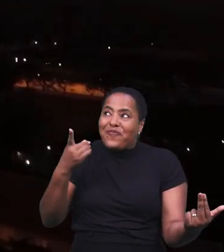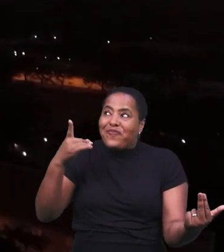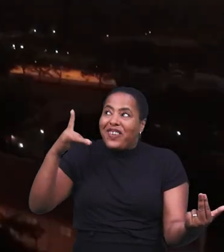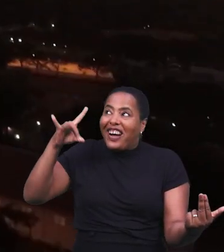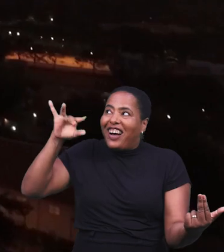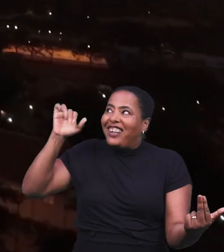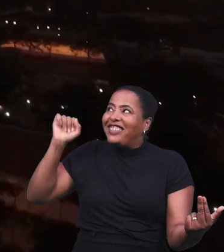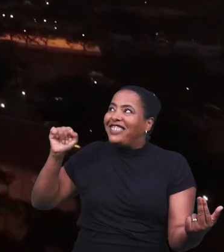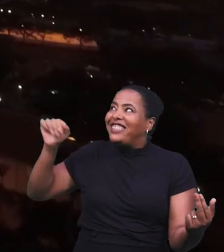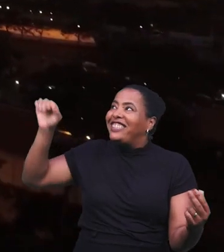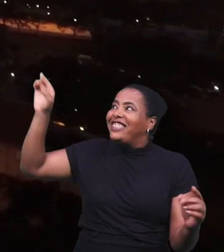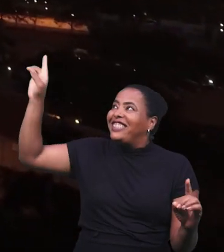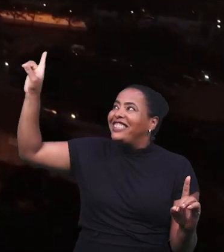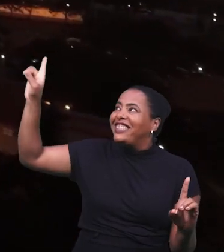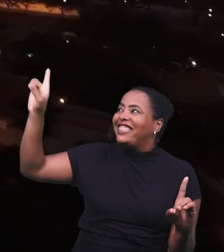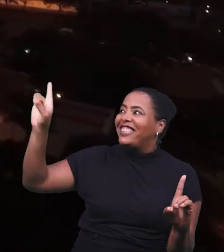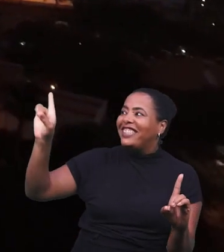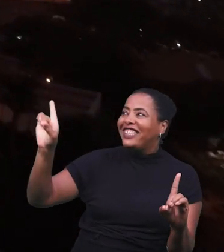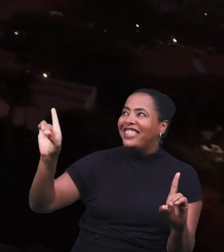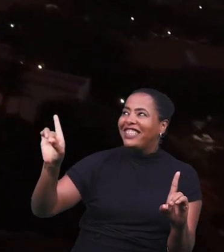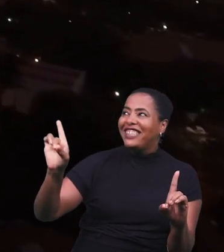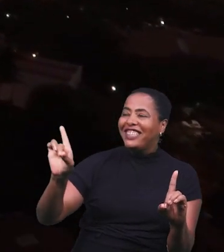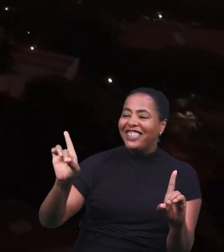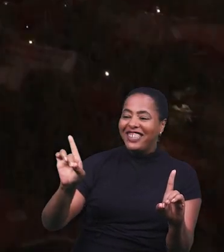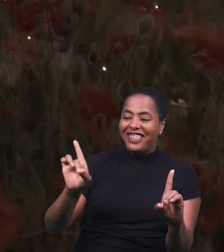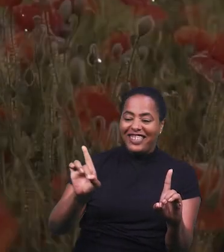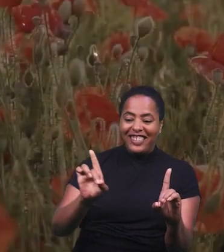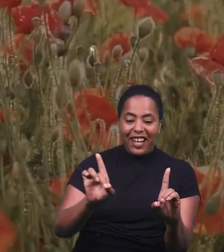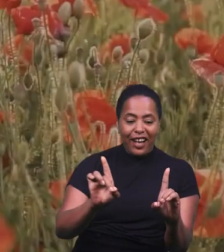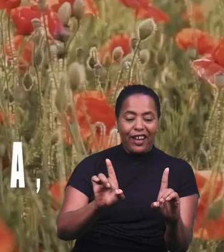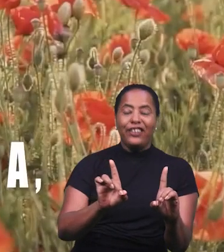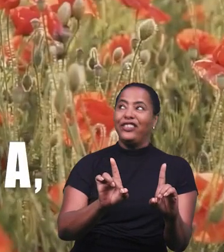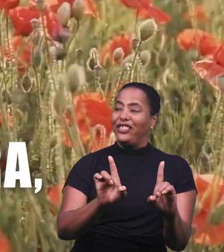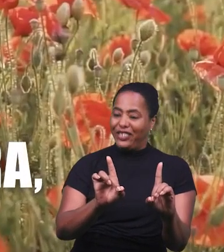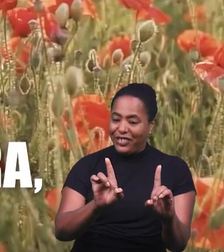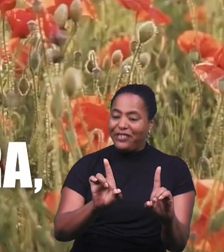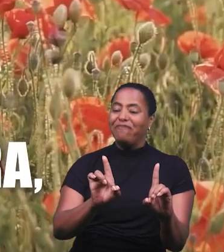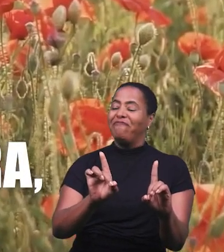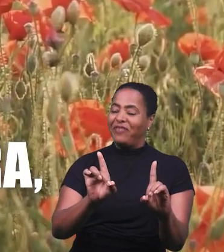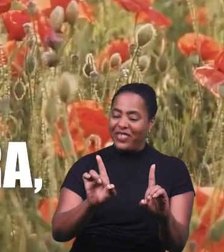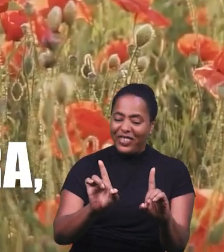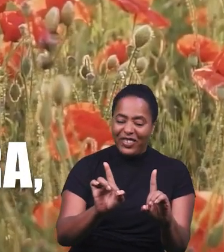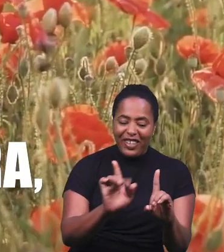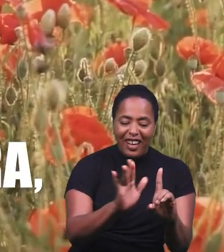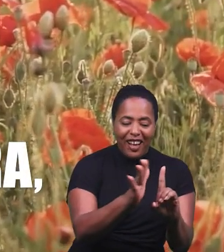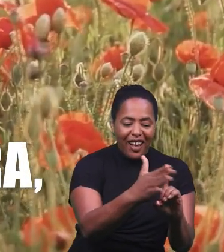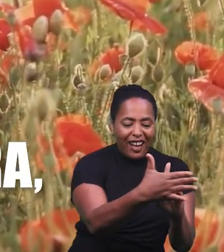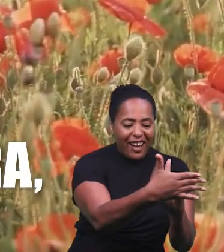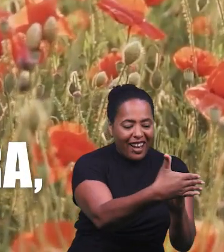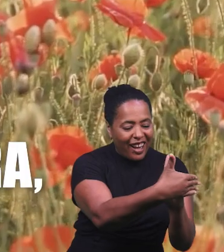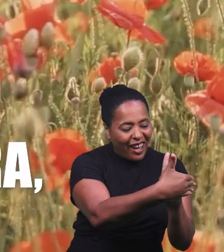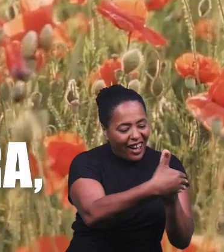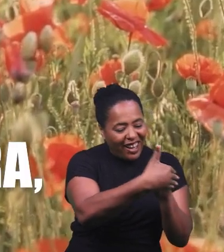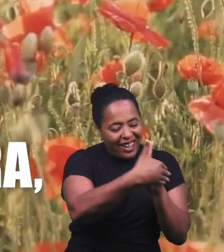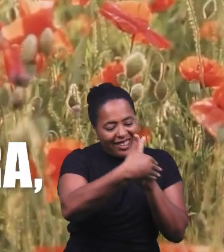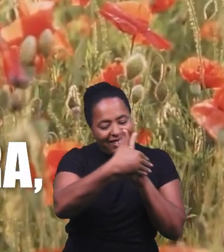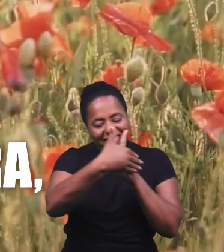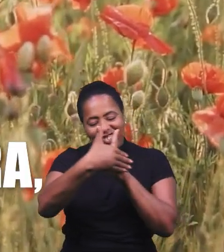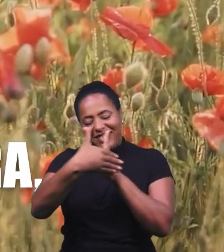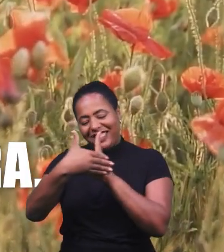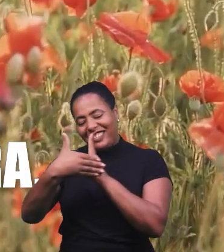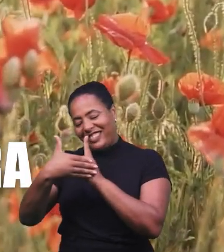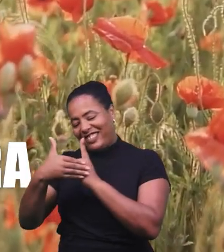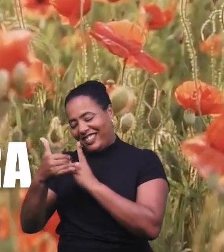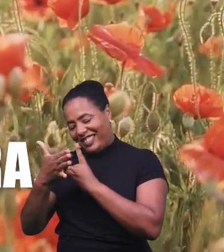um dia me encontrou. Jesus buscou-me com seus